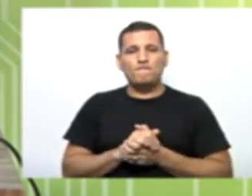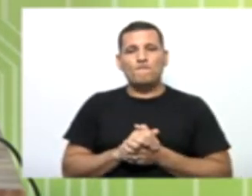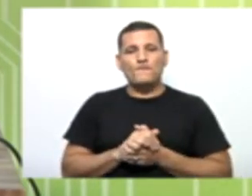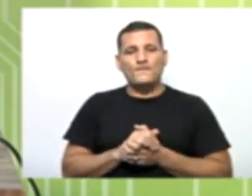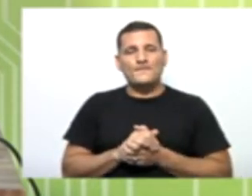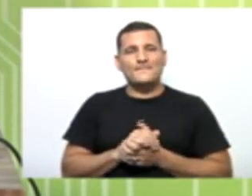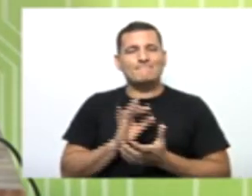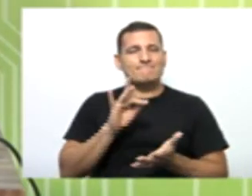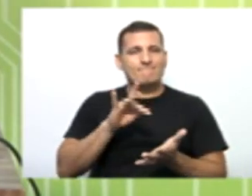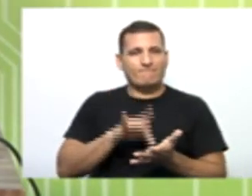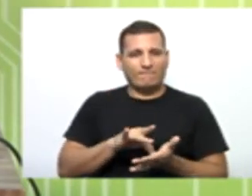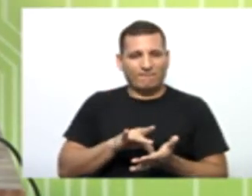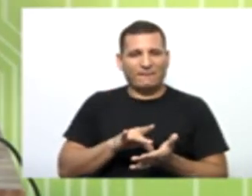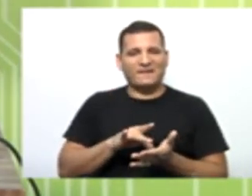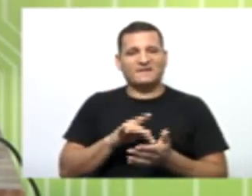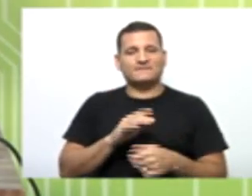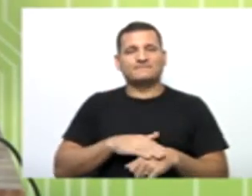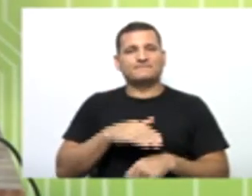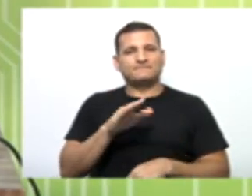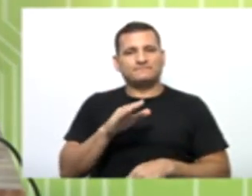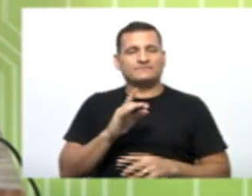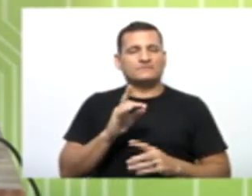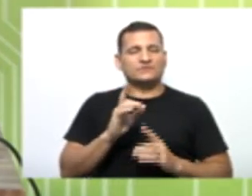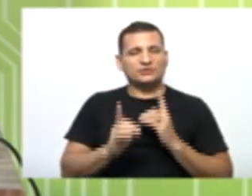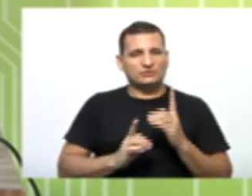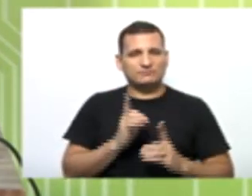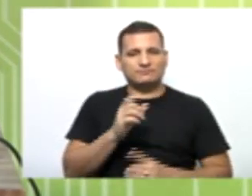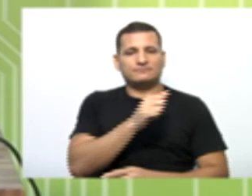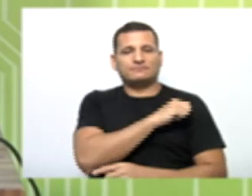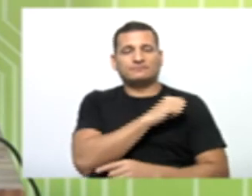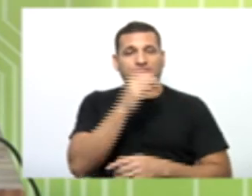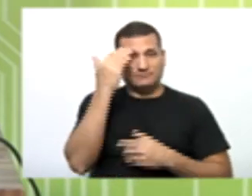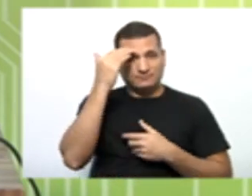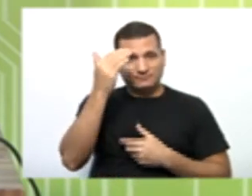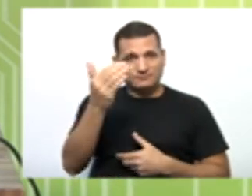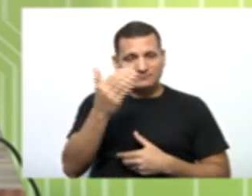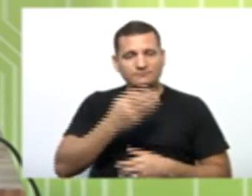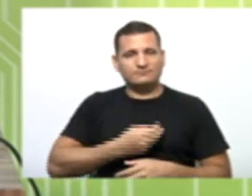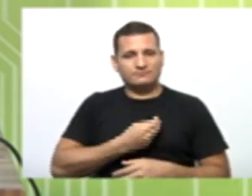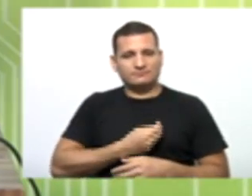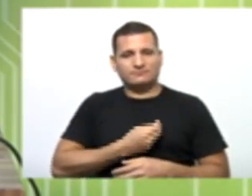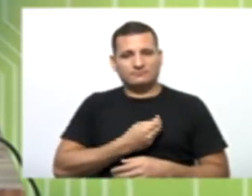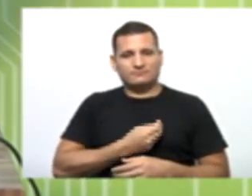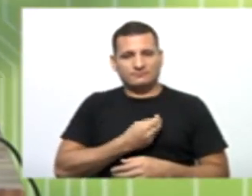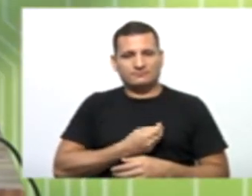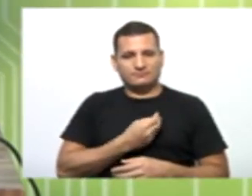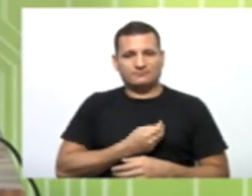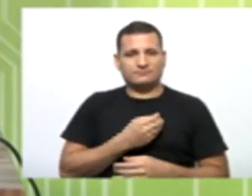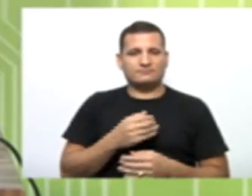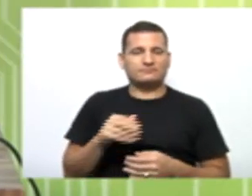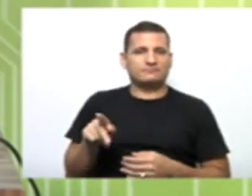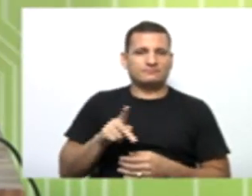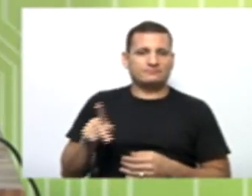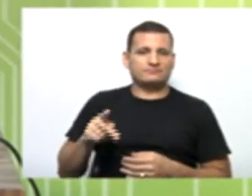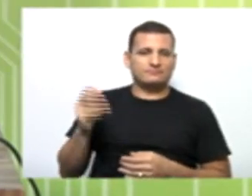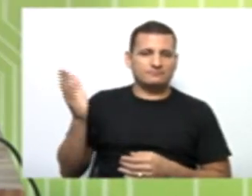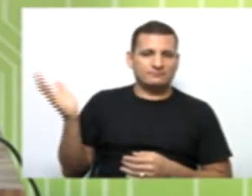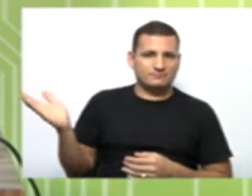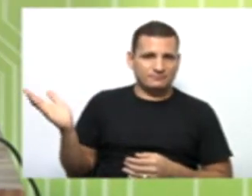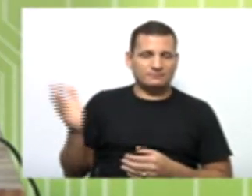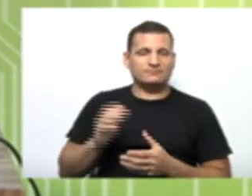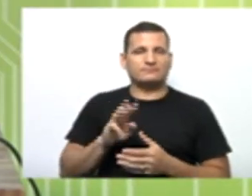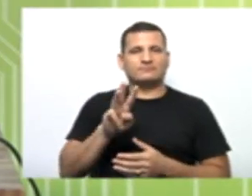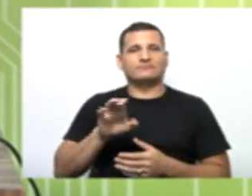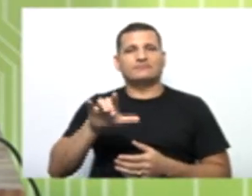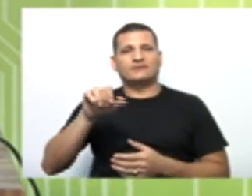mais efetiva, de uma forma mais dinâmica com os alunos. Então quero agradecer a presença, mais uma vez, do professor